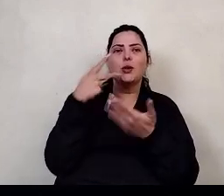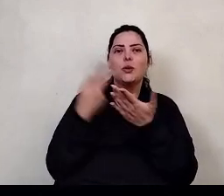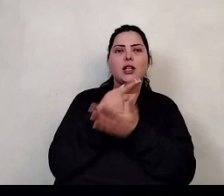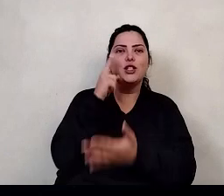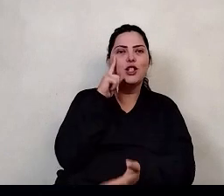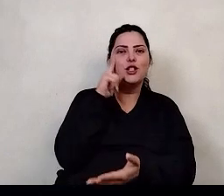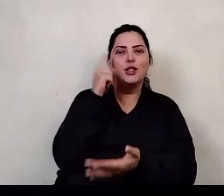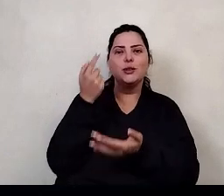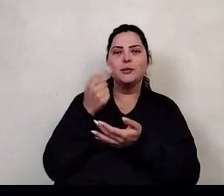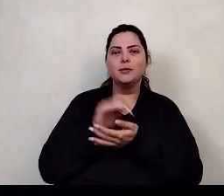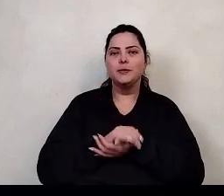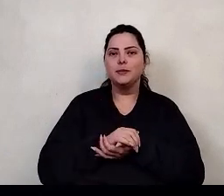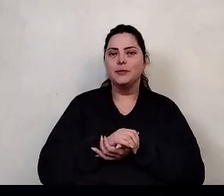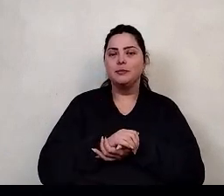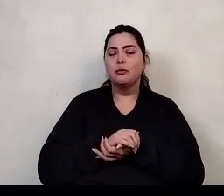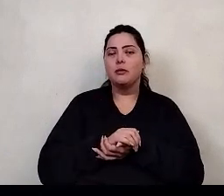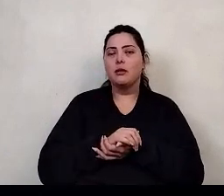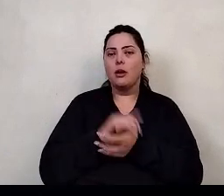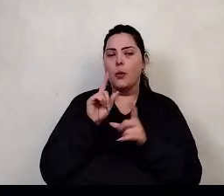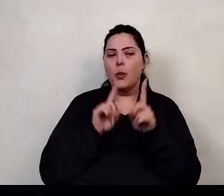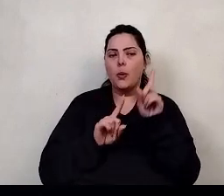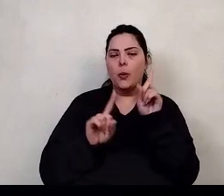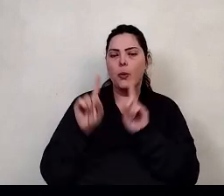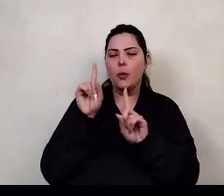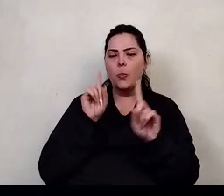aí. Algumas pessoas.